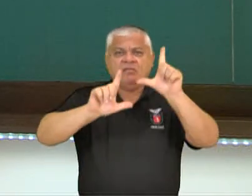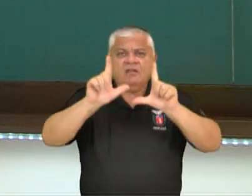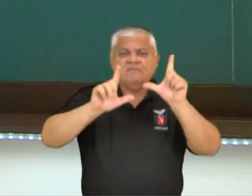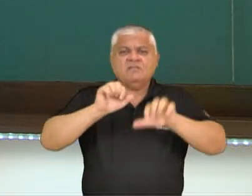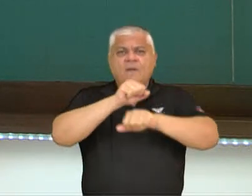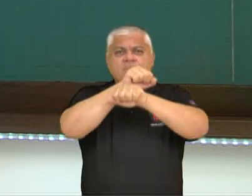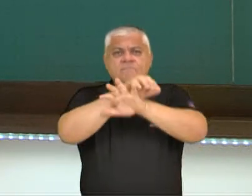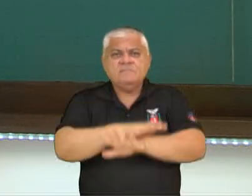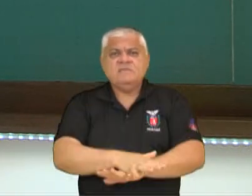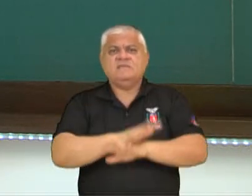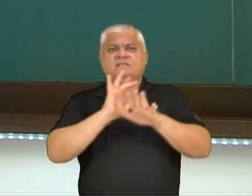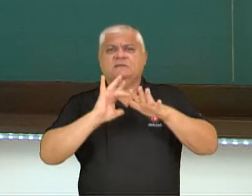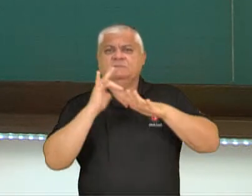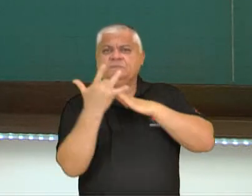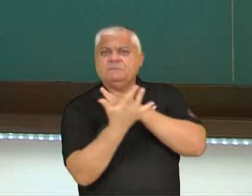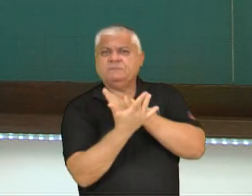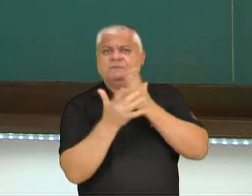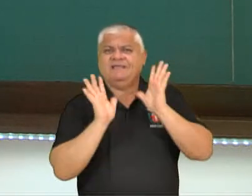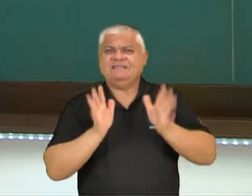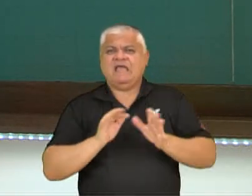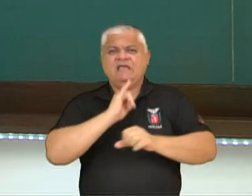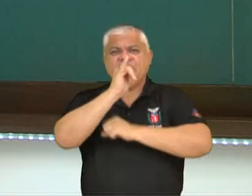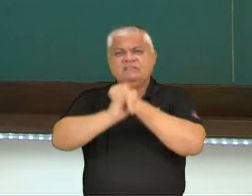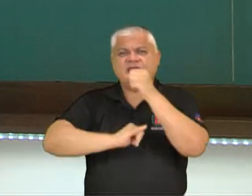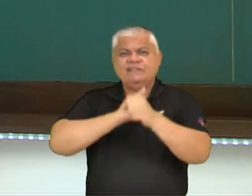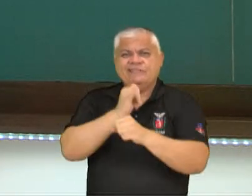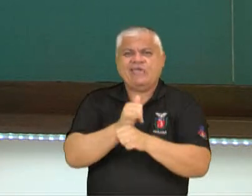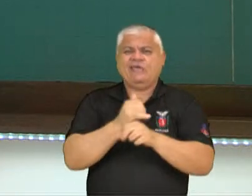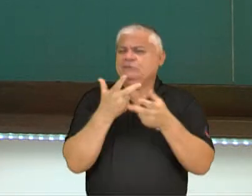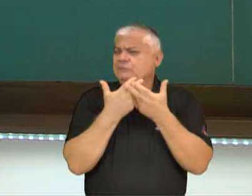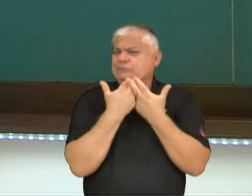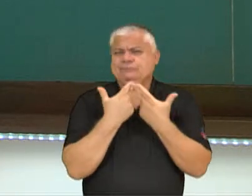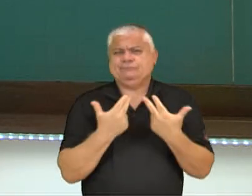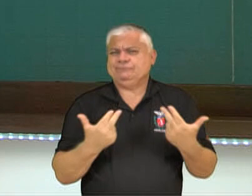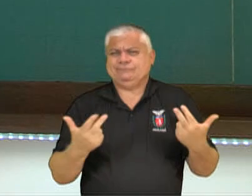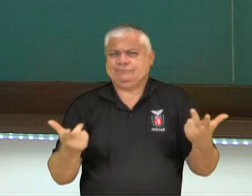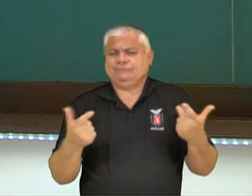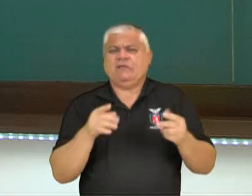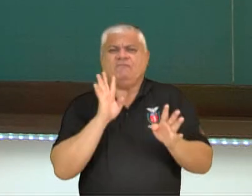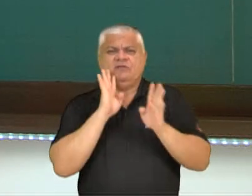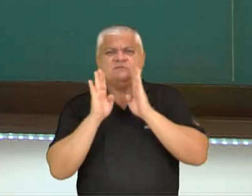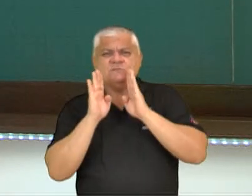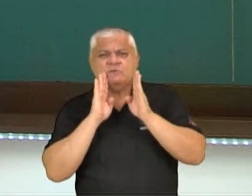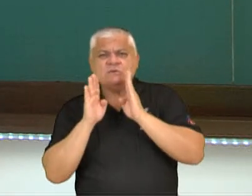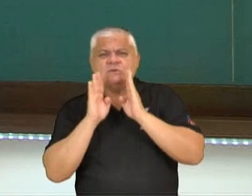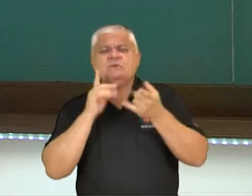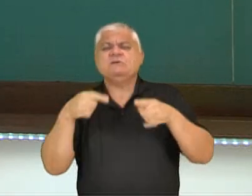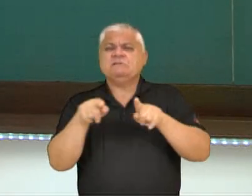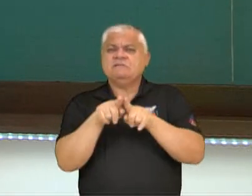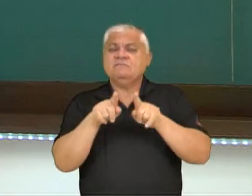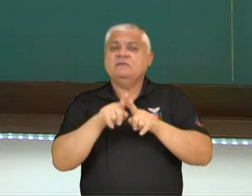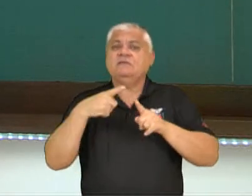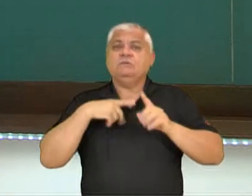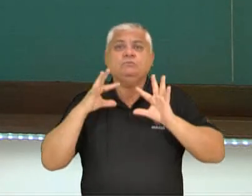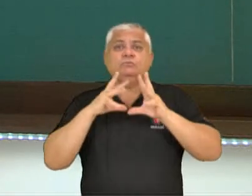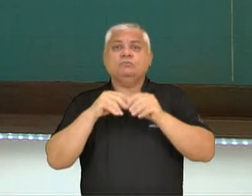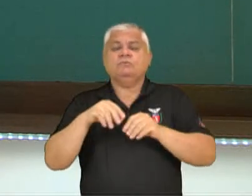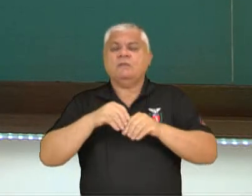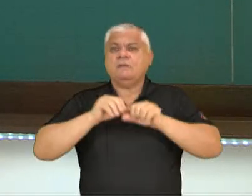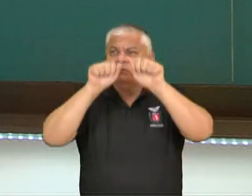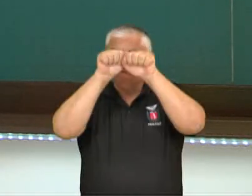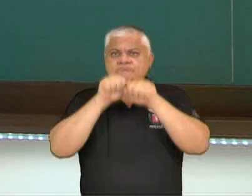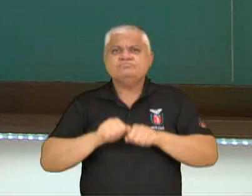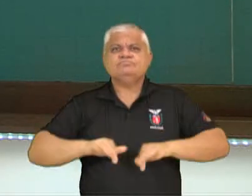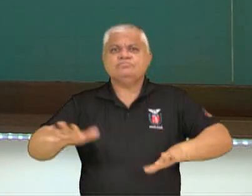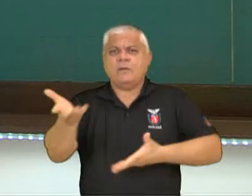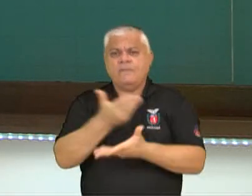canais de televisão, que foi disseminado aí nas redes sociais, como no Facebook, que as pessoas acabam compartilhando